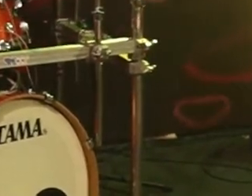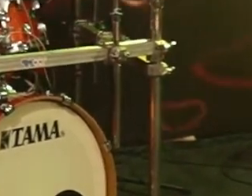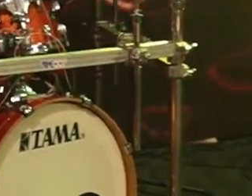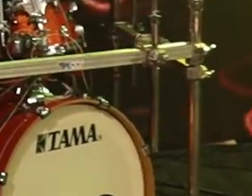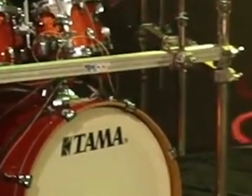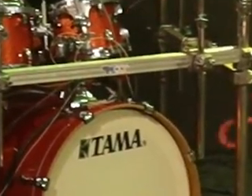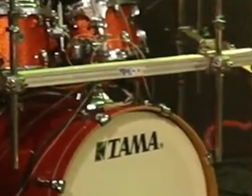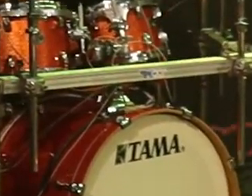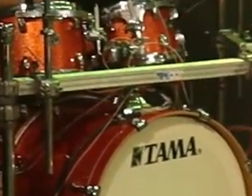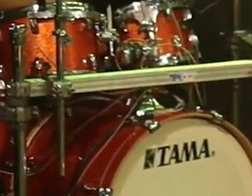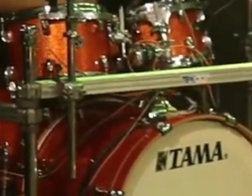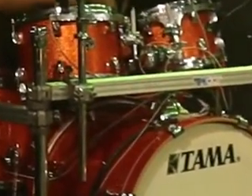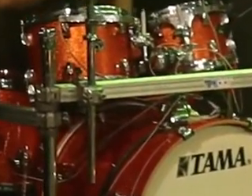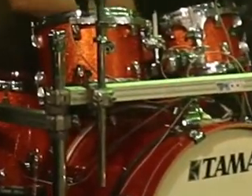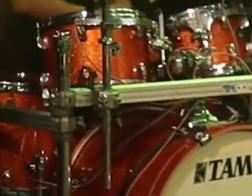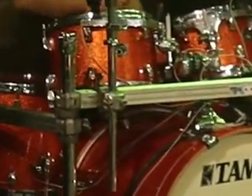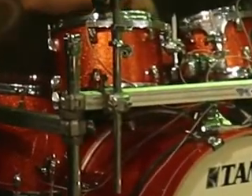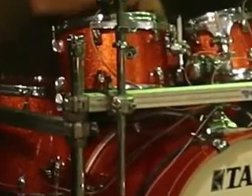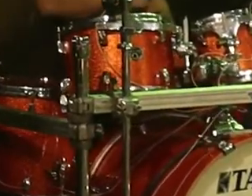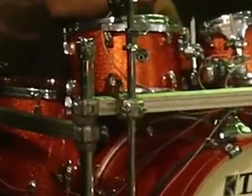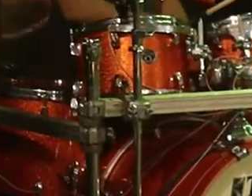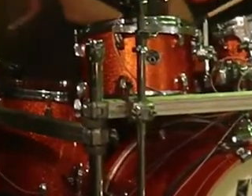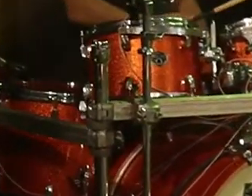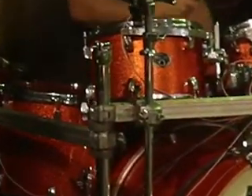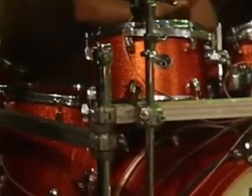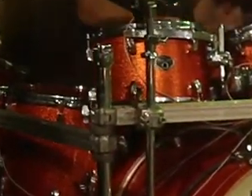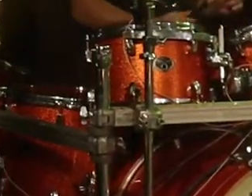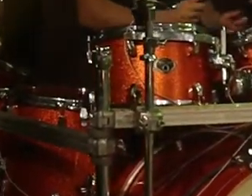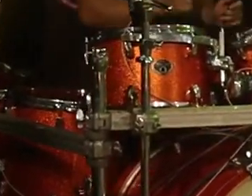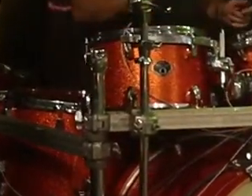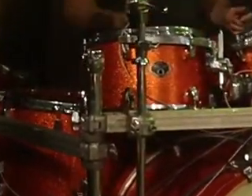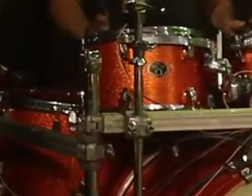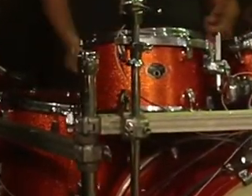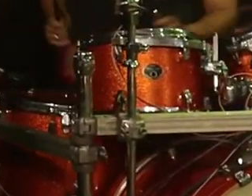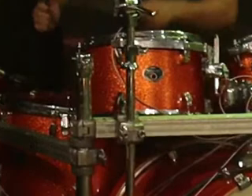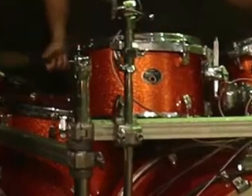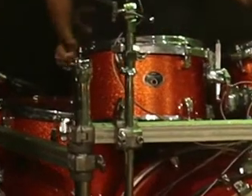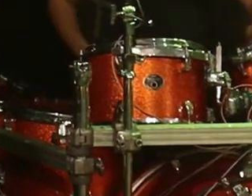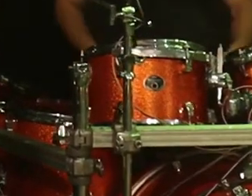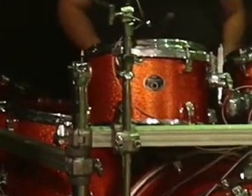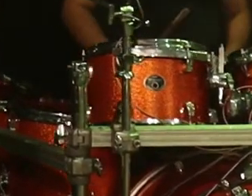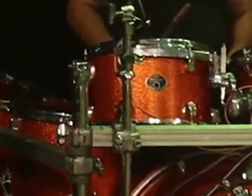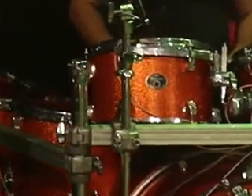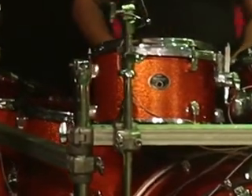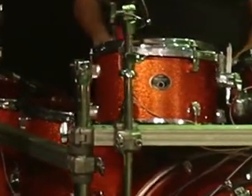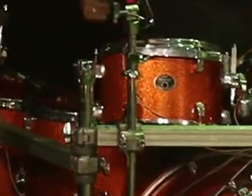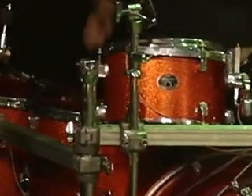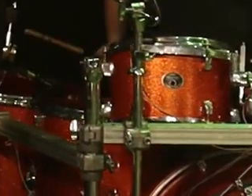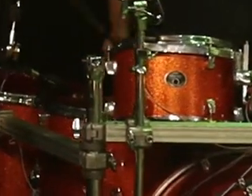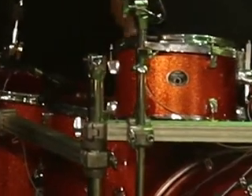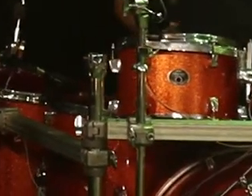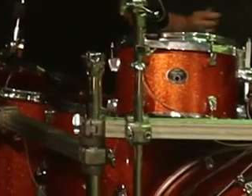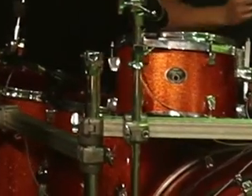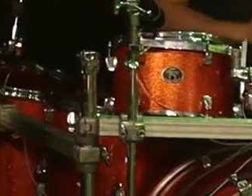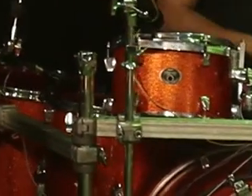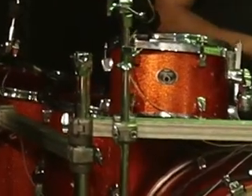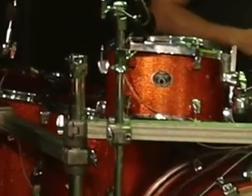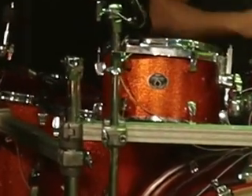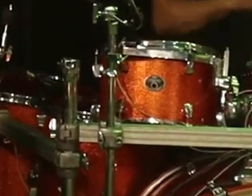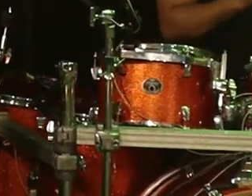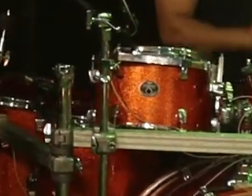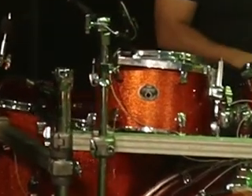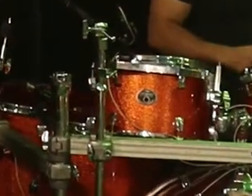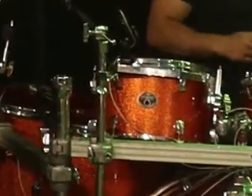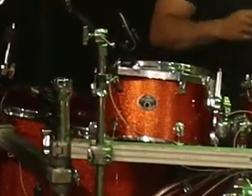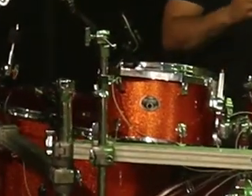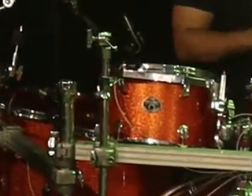que sempre me apavora. Sabe o que é amar e tá perdendo tempo. Você me provoca, eu entro